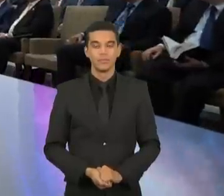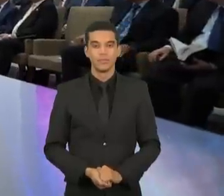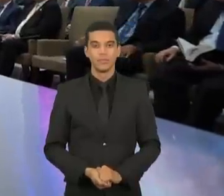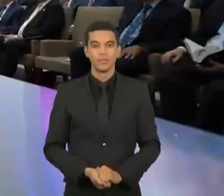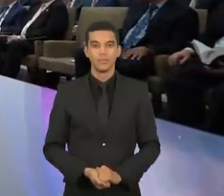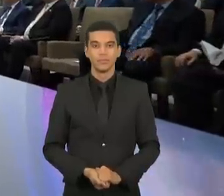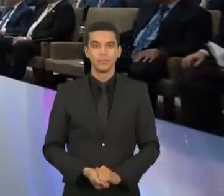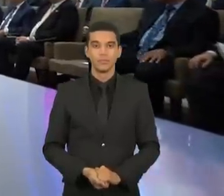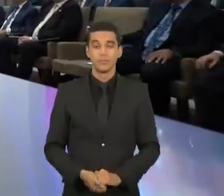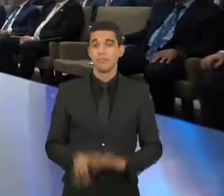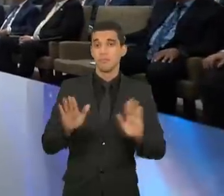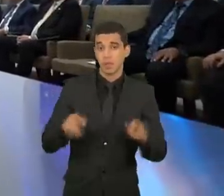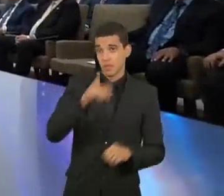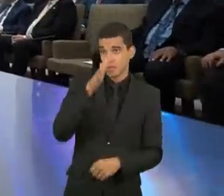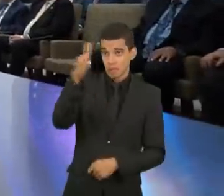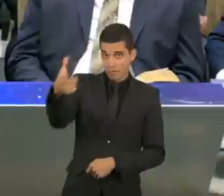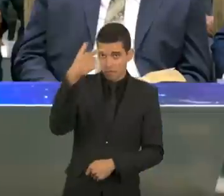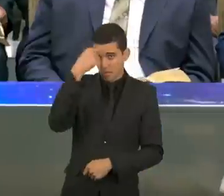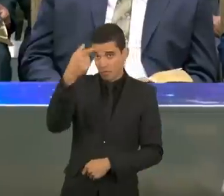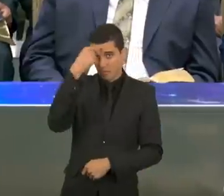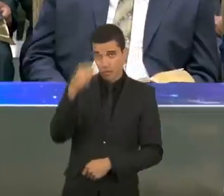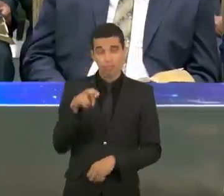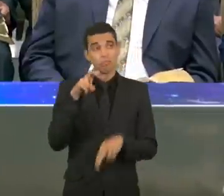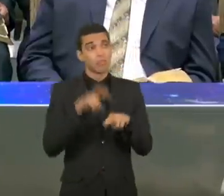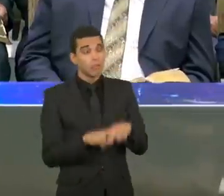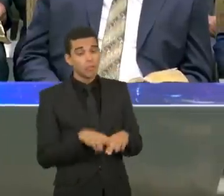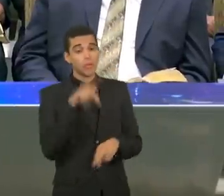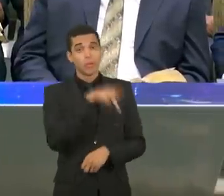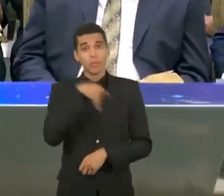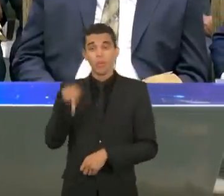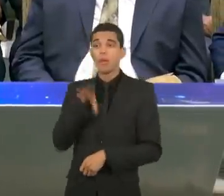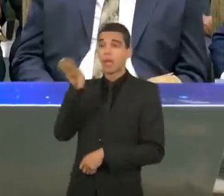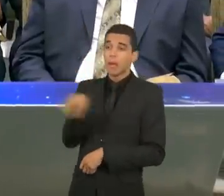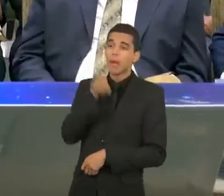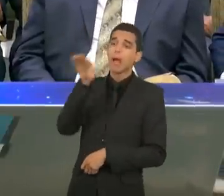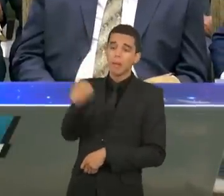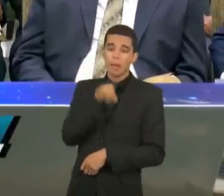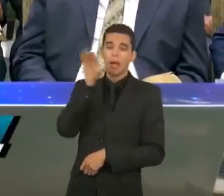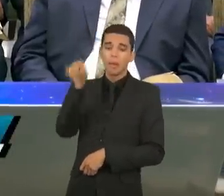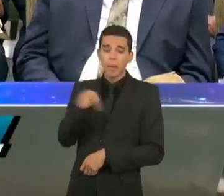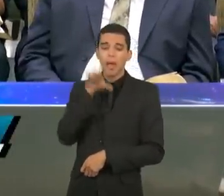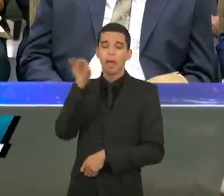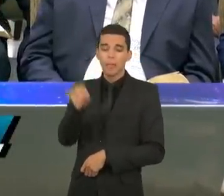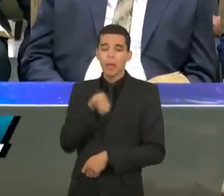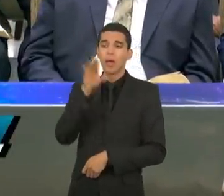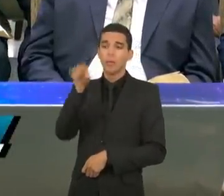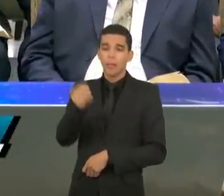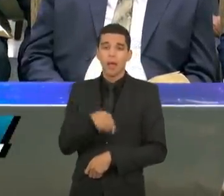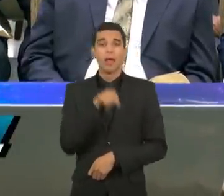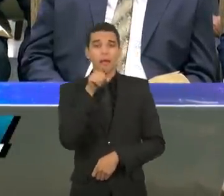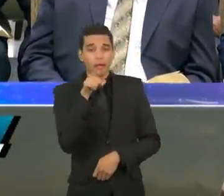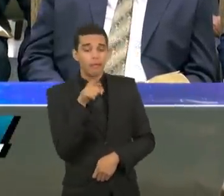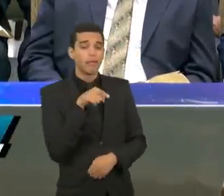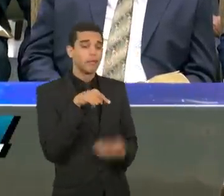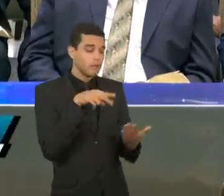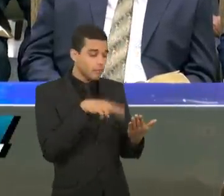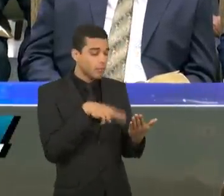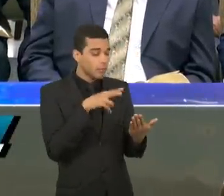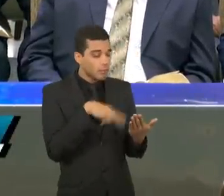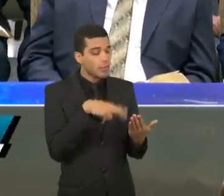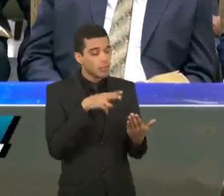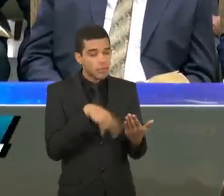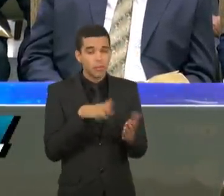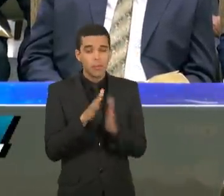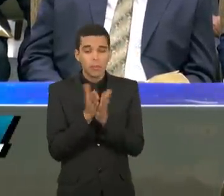Agora você vai para a faculdade, só fica ouvindo o professor e pegando cópia, pedaço de livro, como diz o pastor